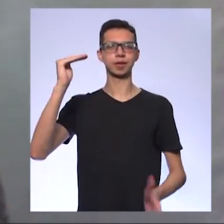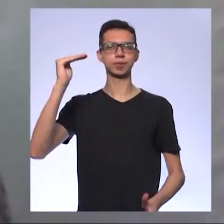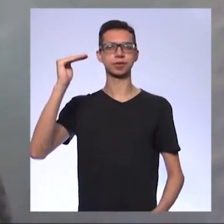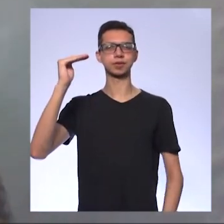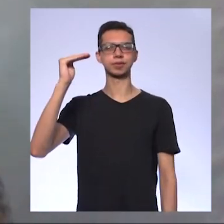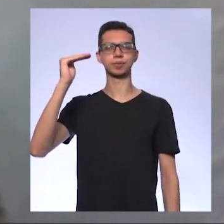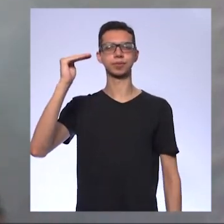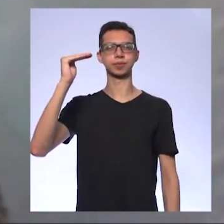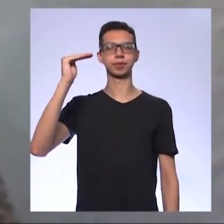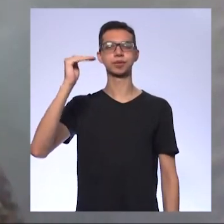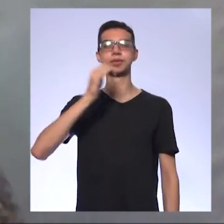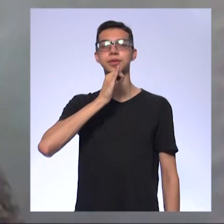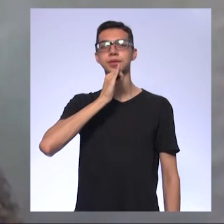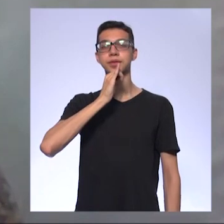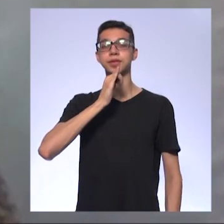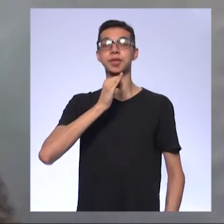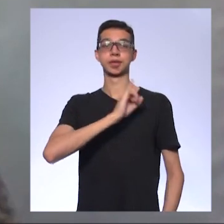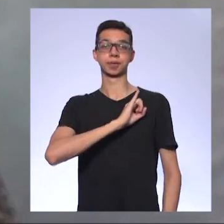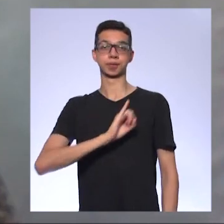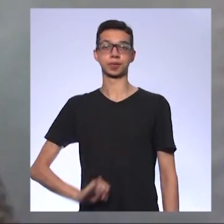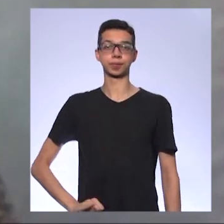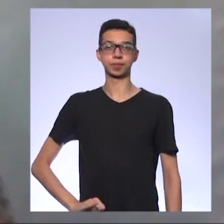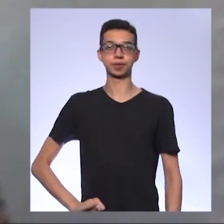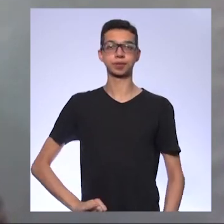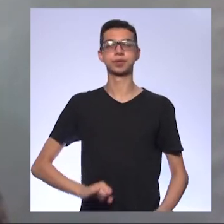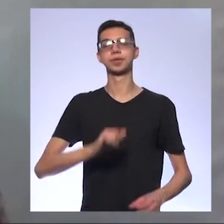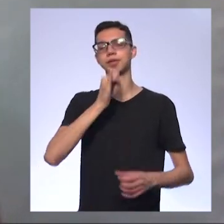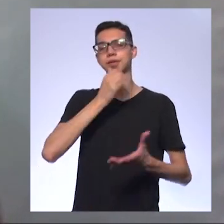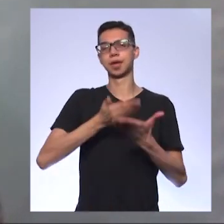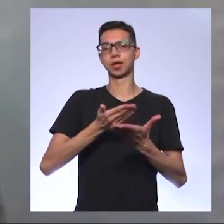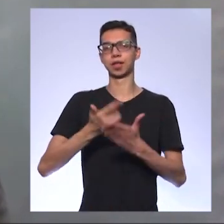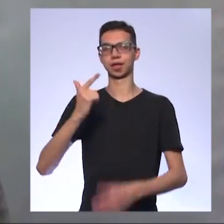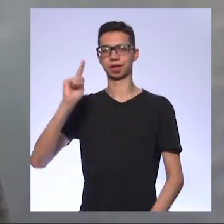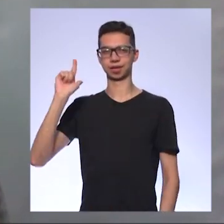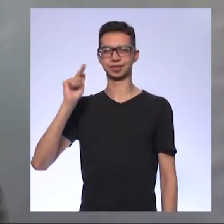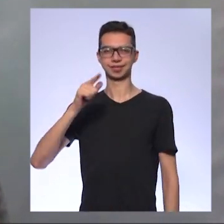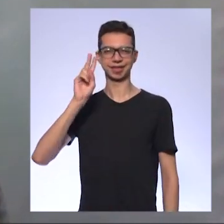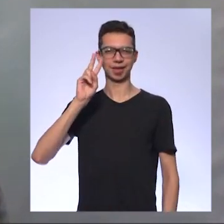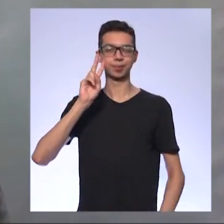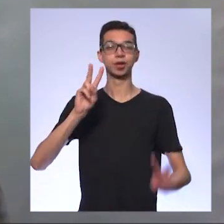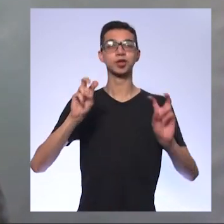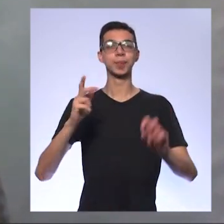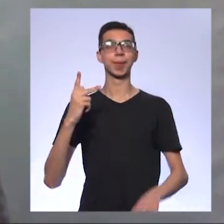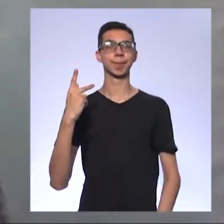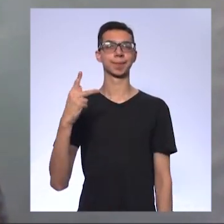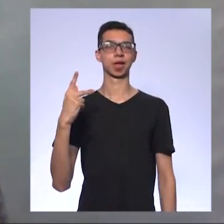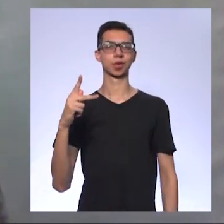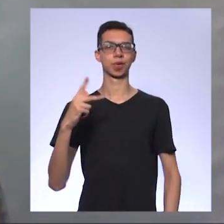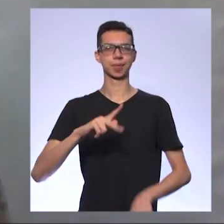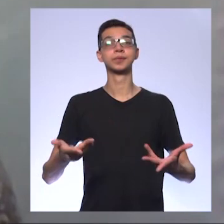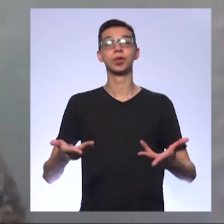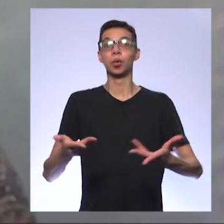ministrar a nossa aula de hoje sobre o Segundo Reinado é a professora Janaína Jardim. Bom dia, professora